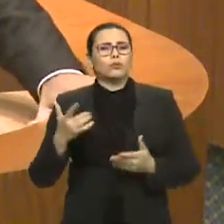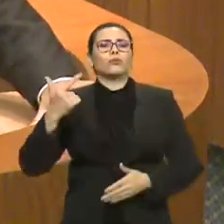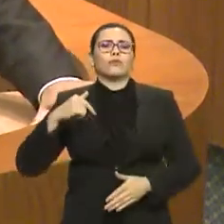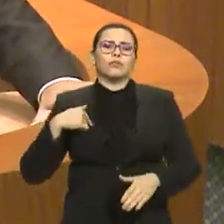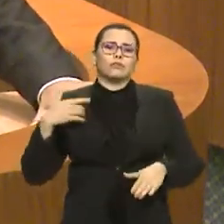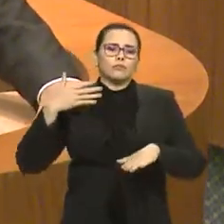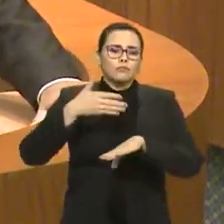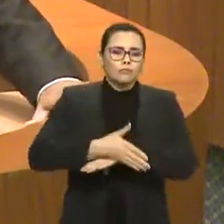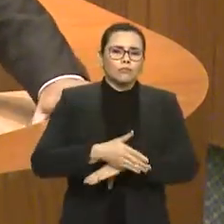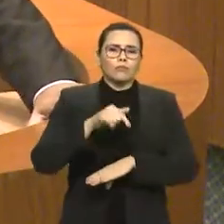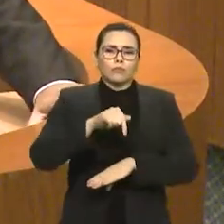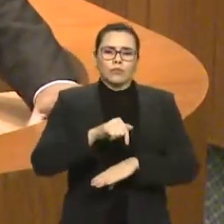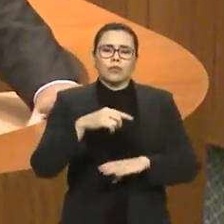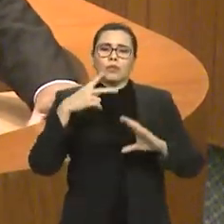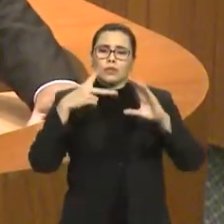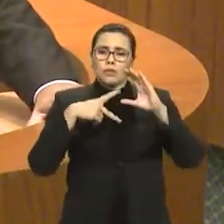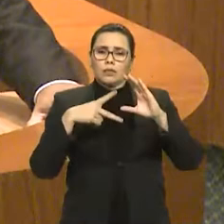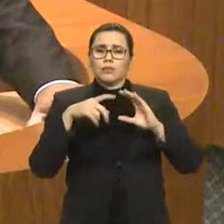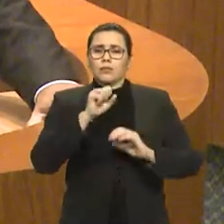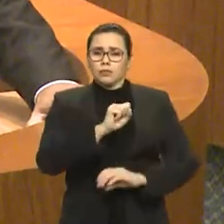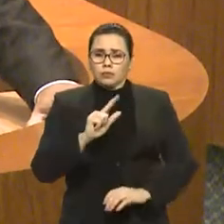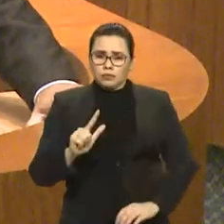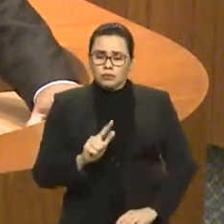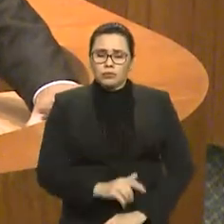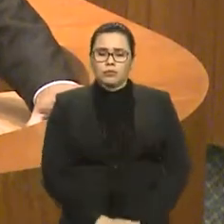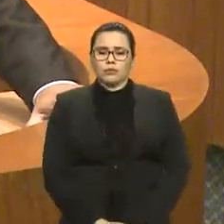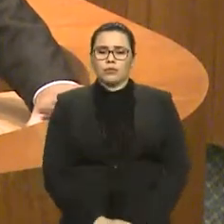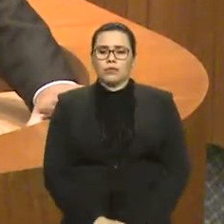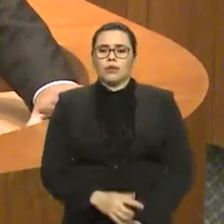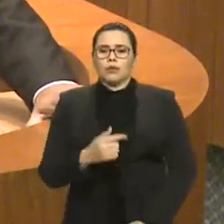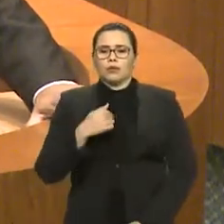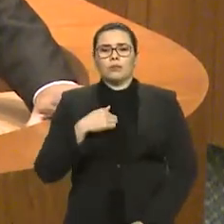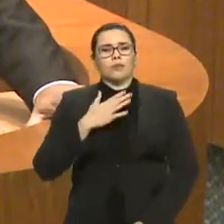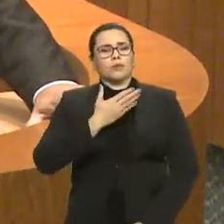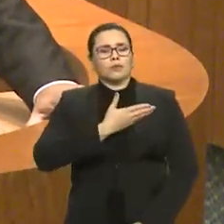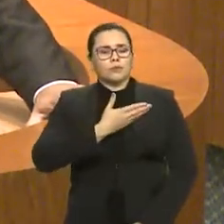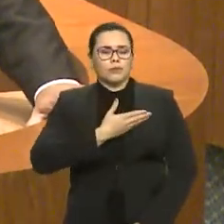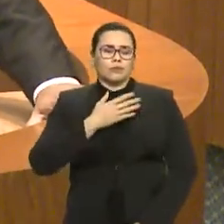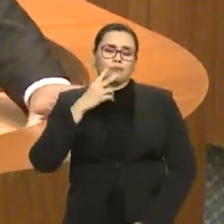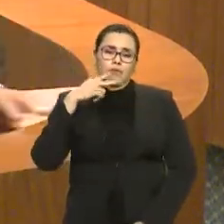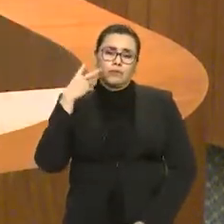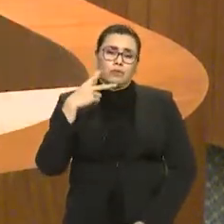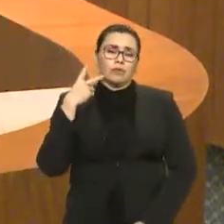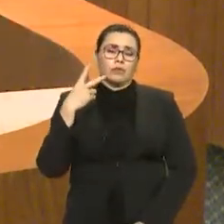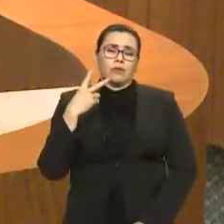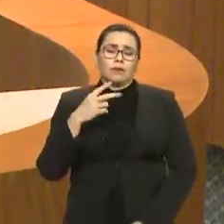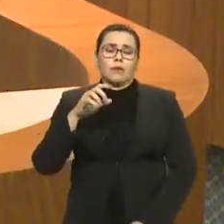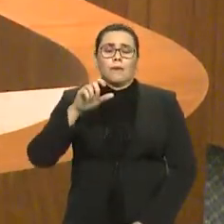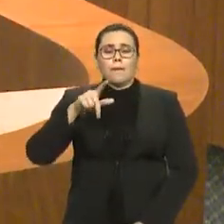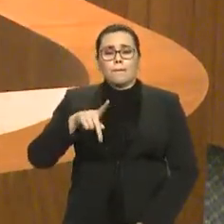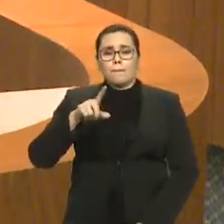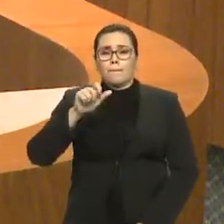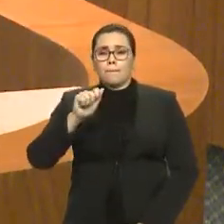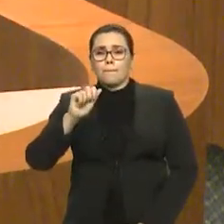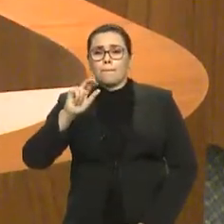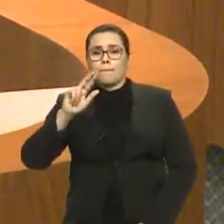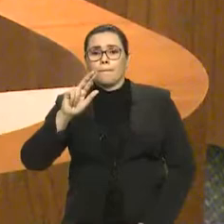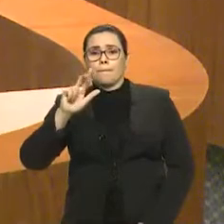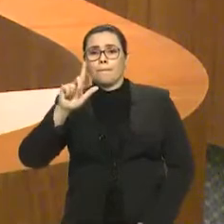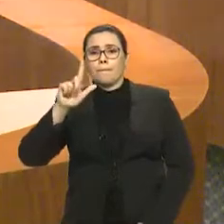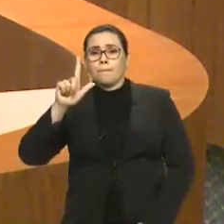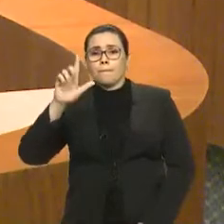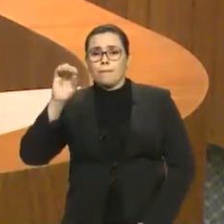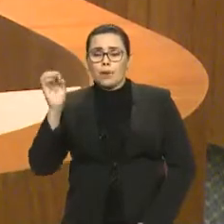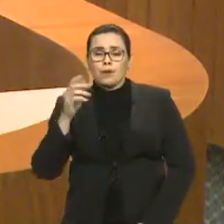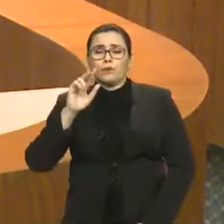aqui o registro e o apoio ao amigo vereador Paulo Vitor à presidência da Câmara Municipal de São